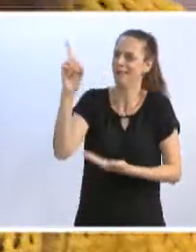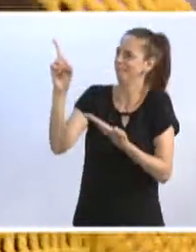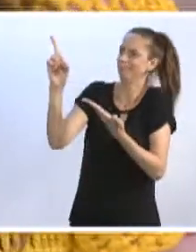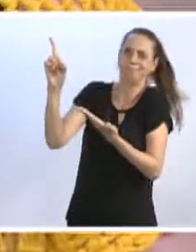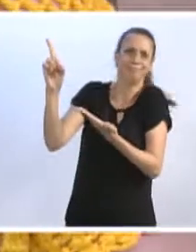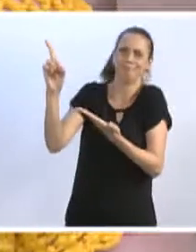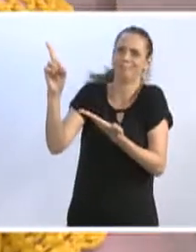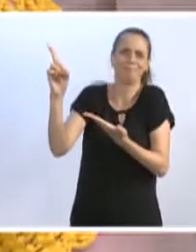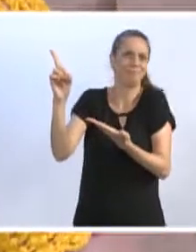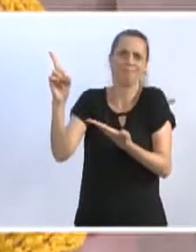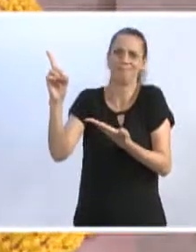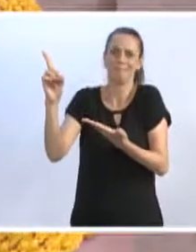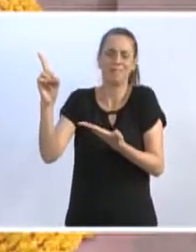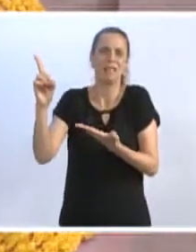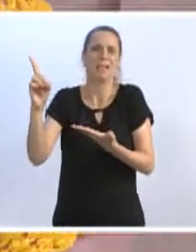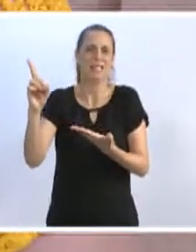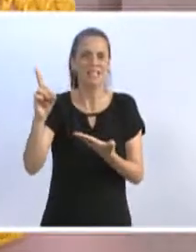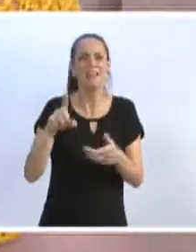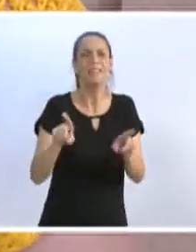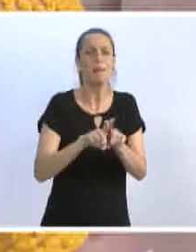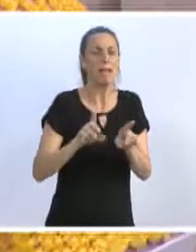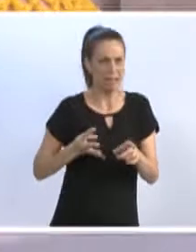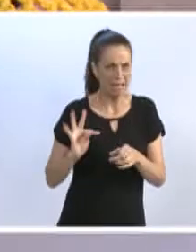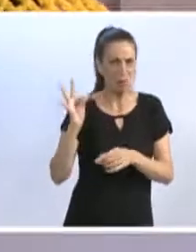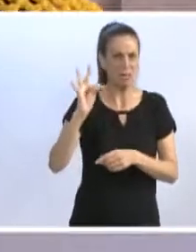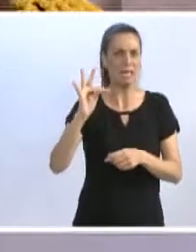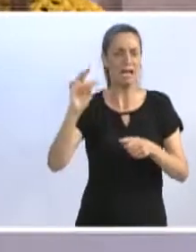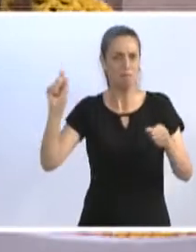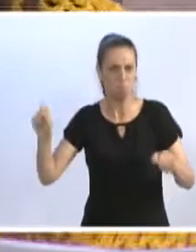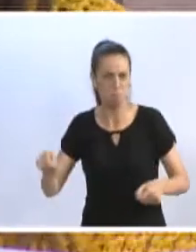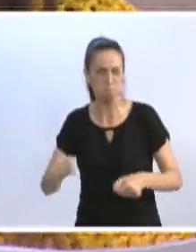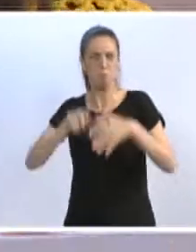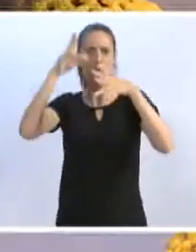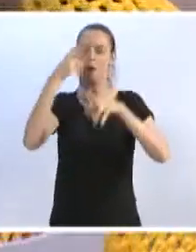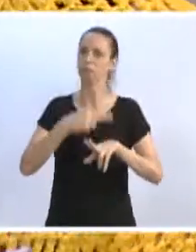explicar, um Big Bang pra disfarçar.